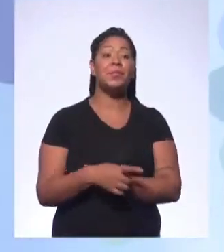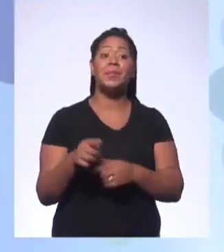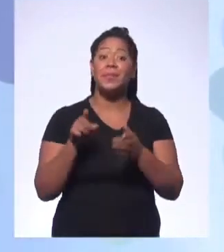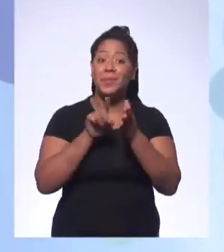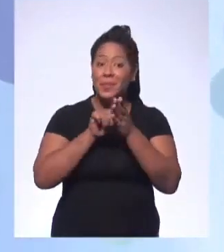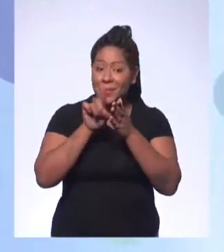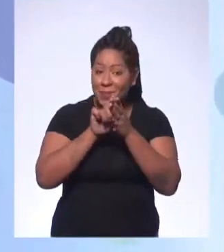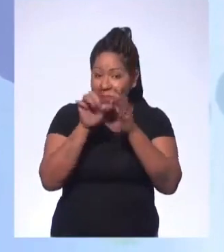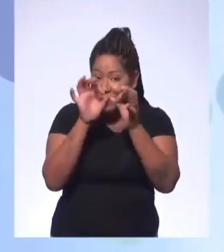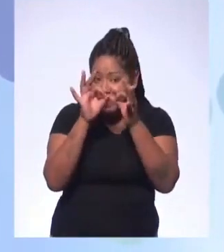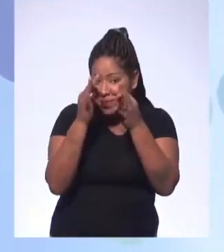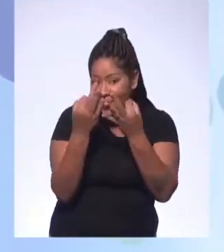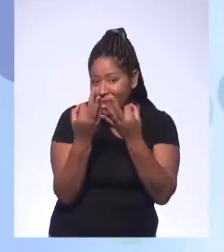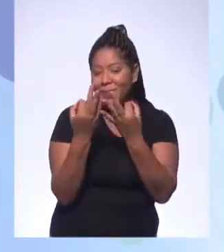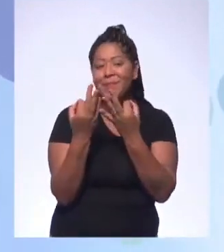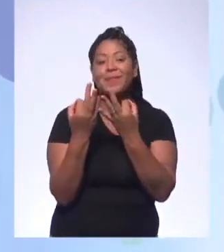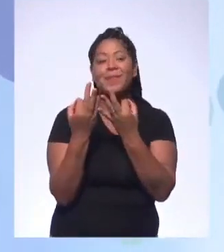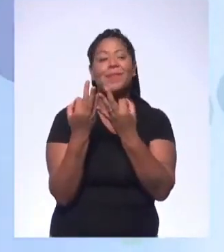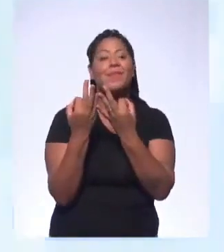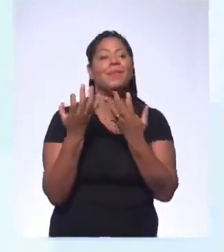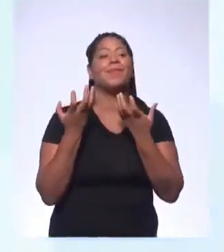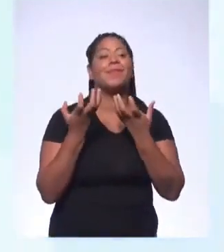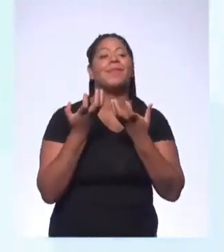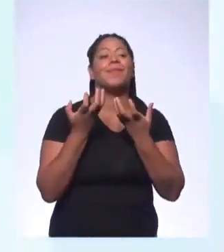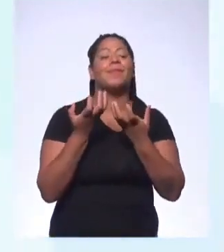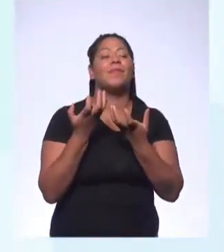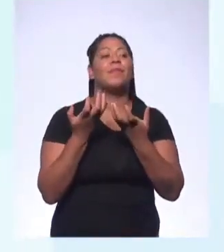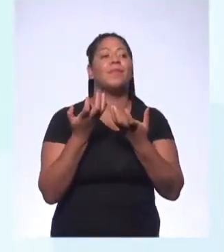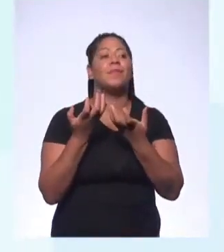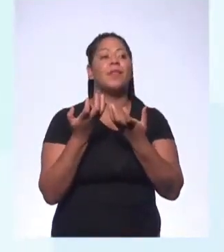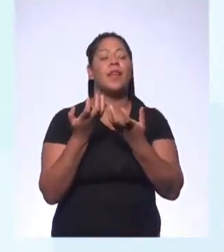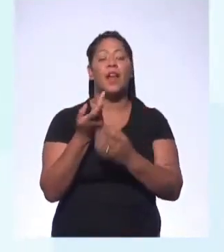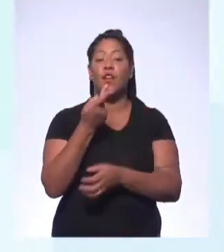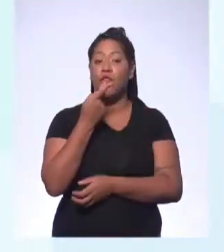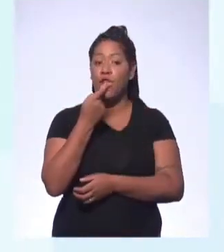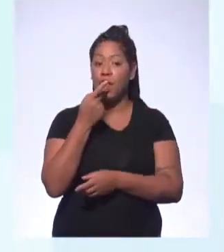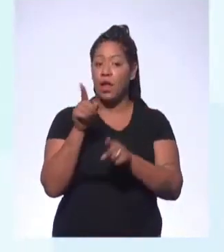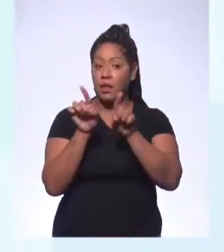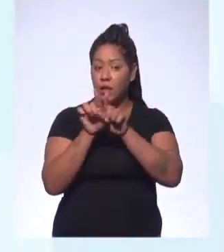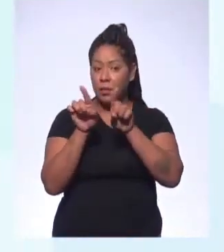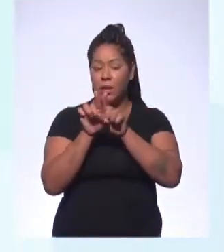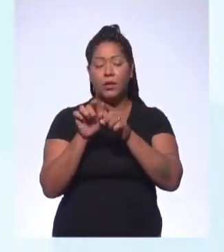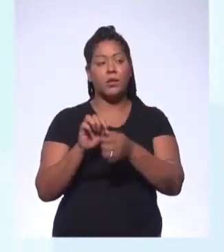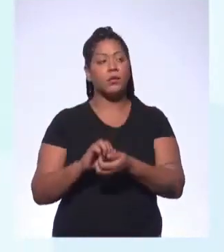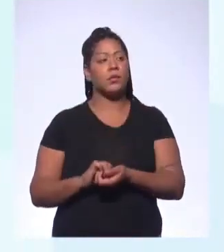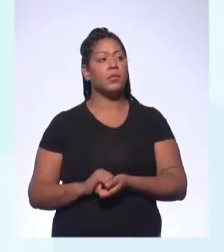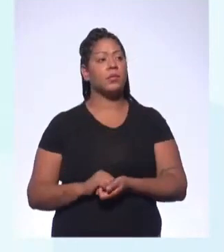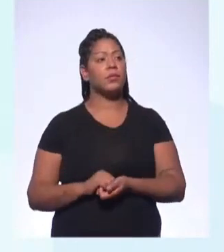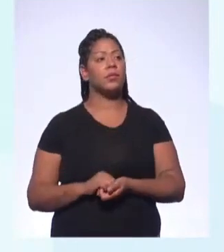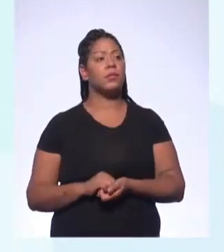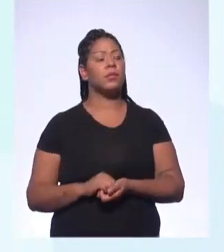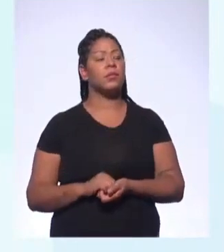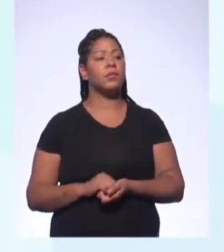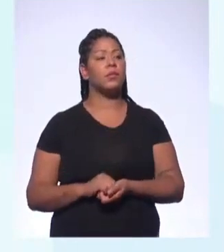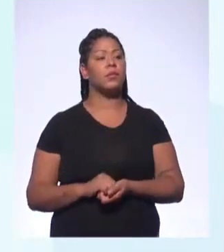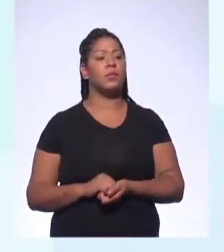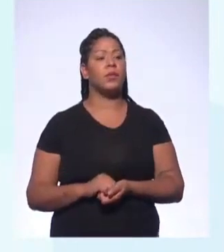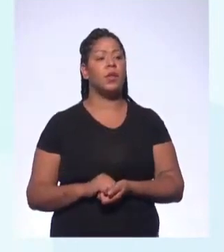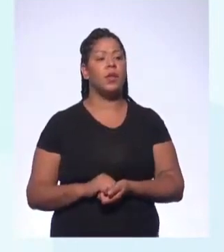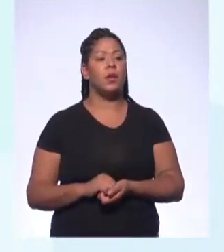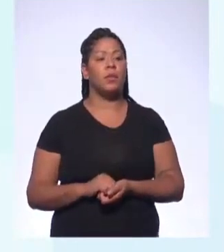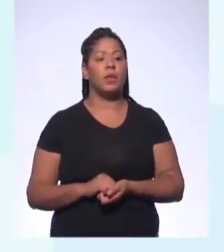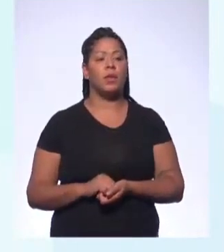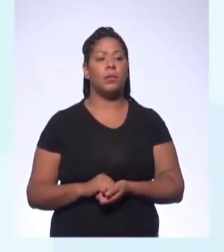perguntinha básica. E eu quero até depois falar uma coisinha que nem está na aula, mas eu quero falar depois desta